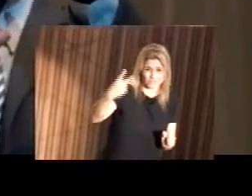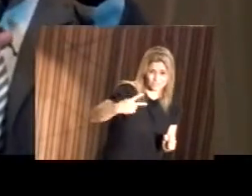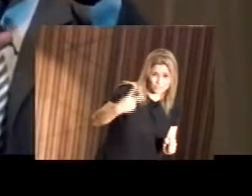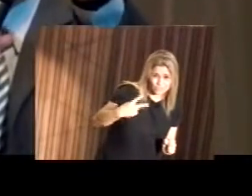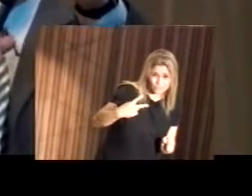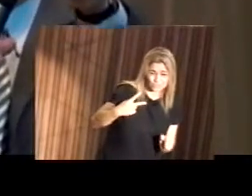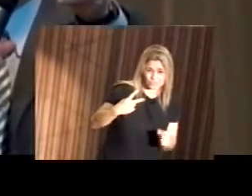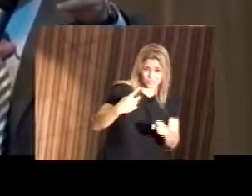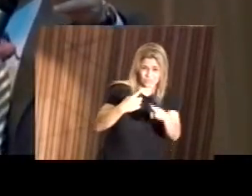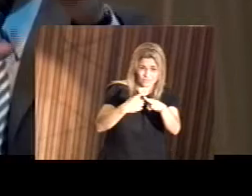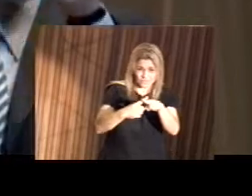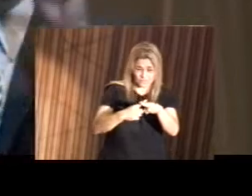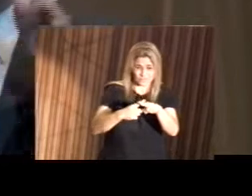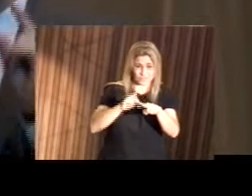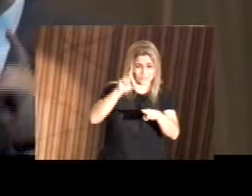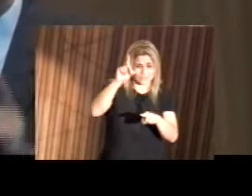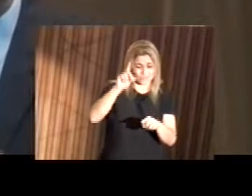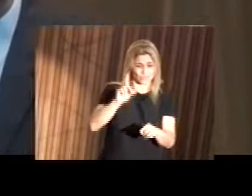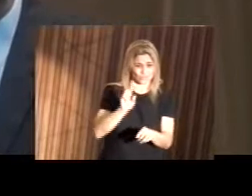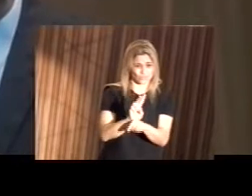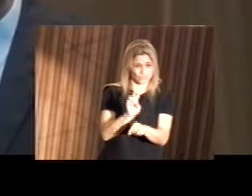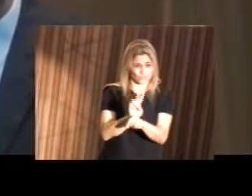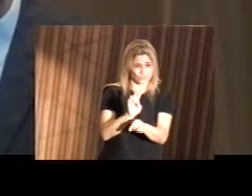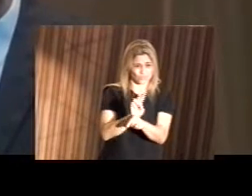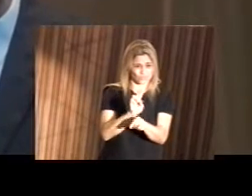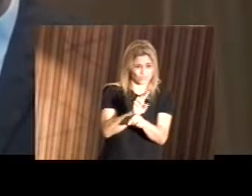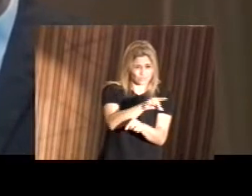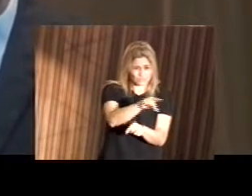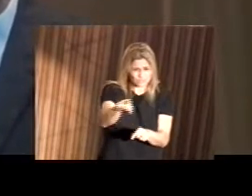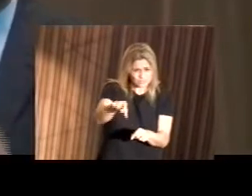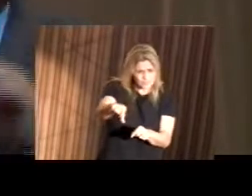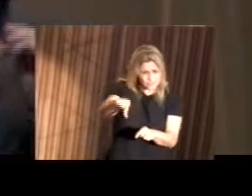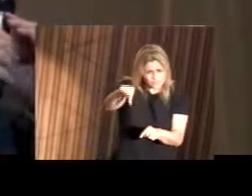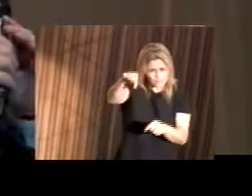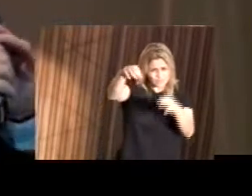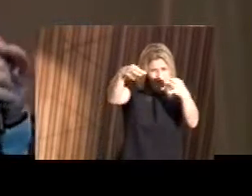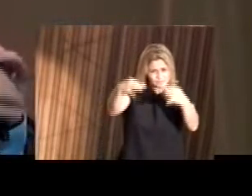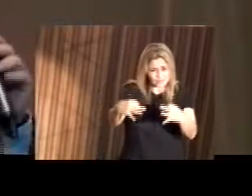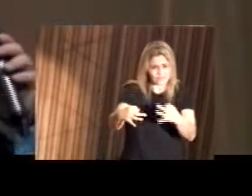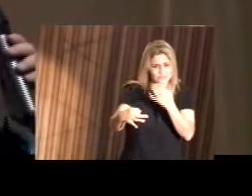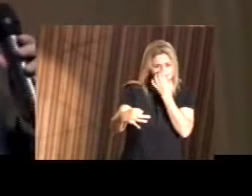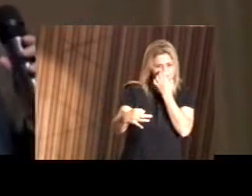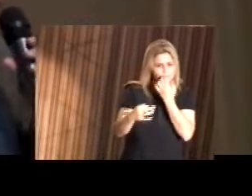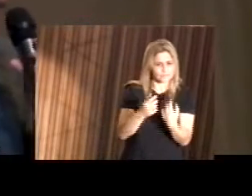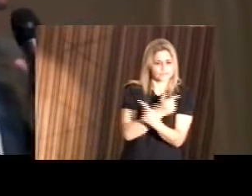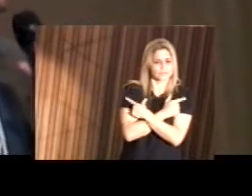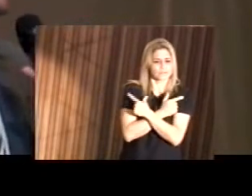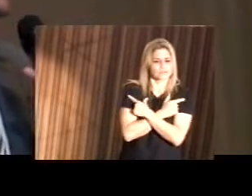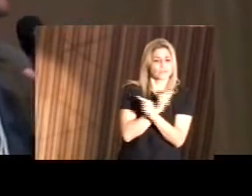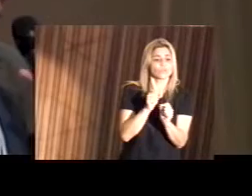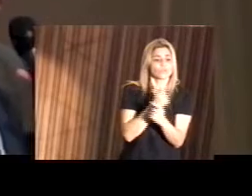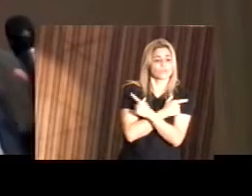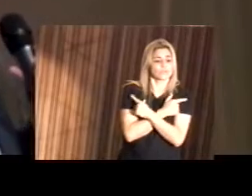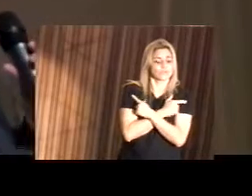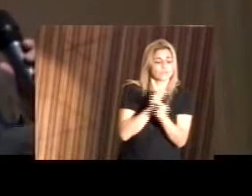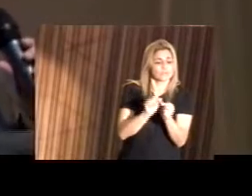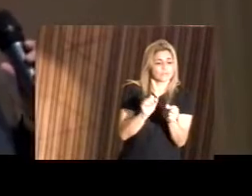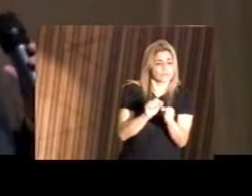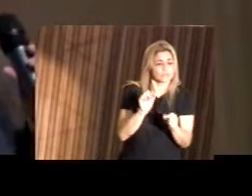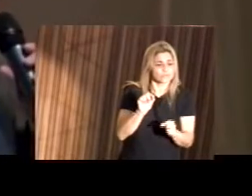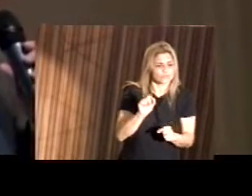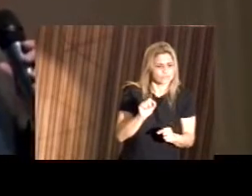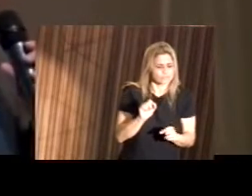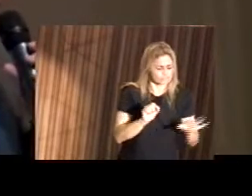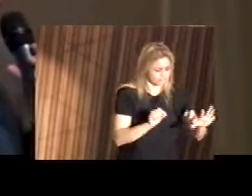você tomar as suas decisões. Escolhe bem. E sabe o que Ló fez? Pegou todas as